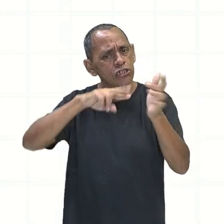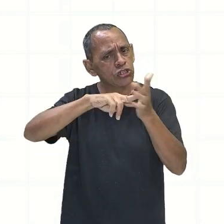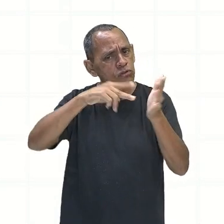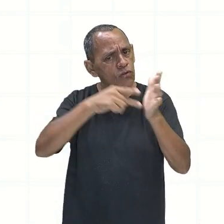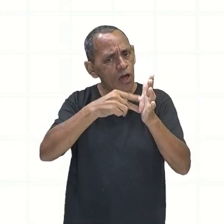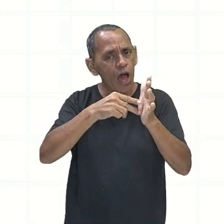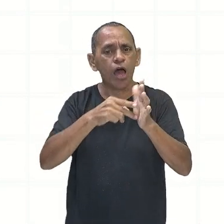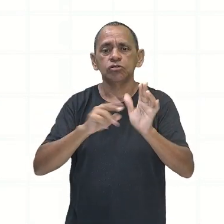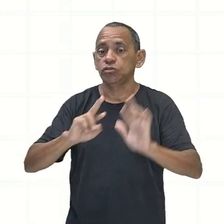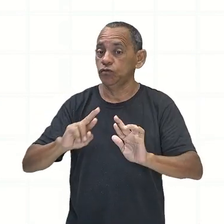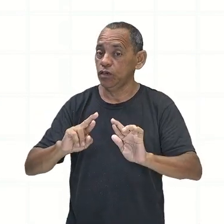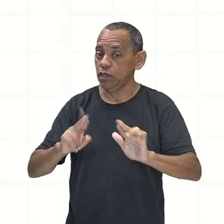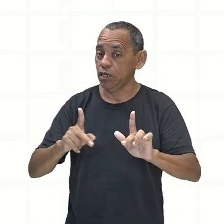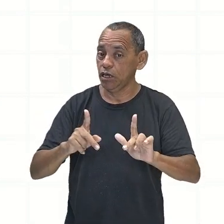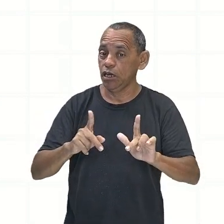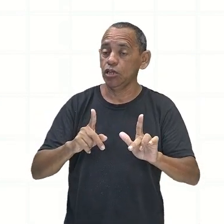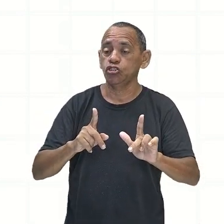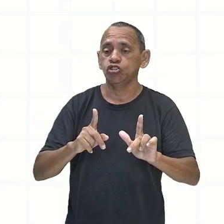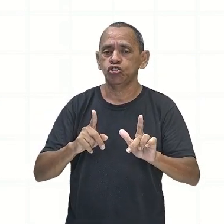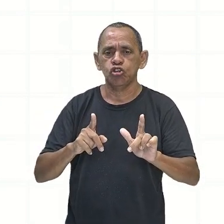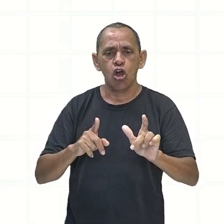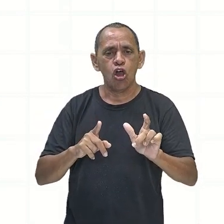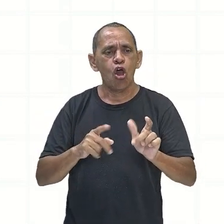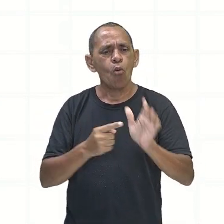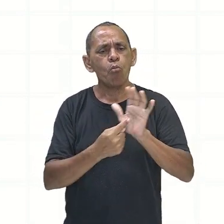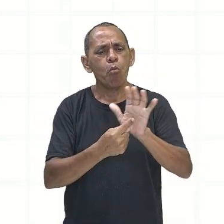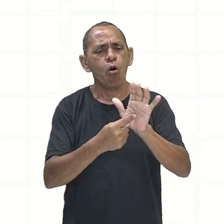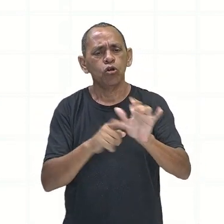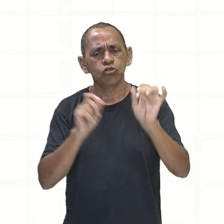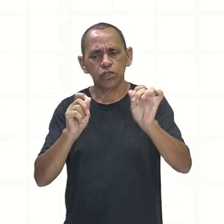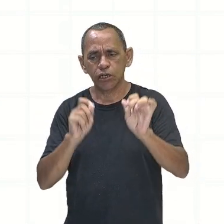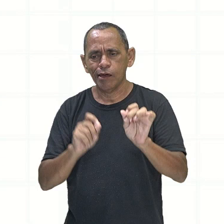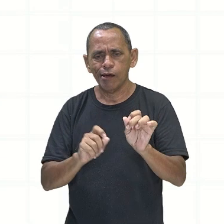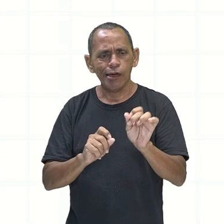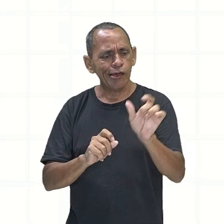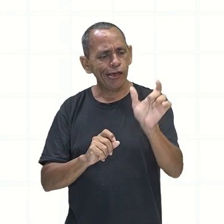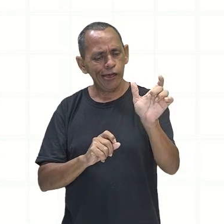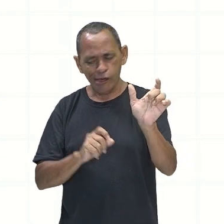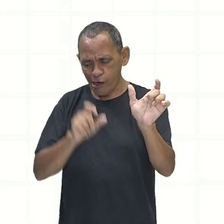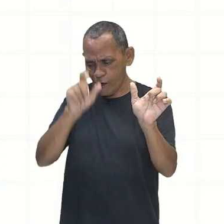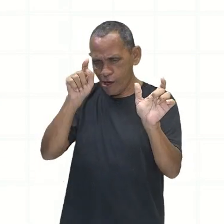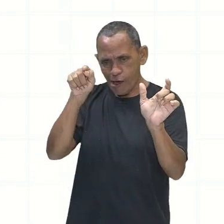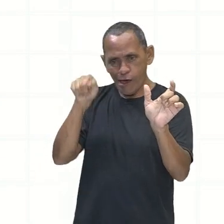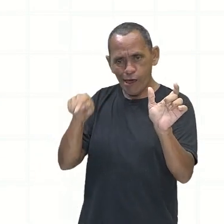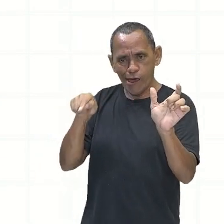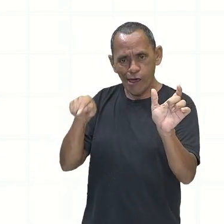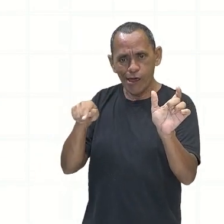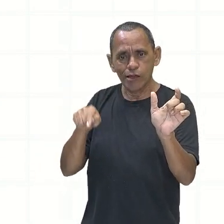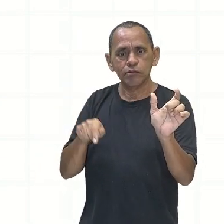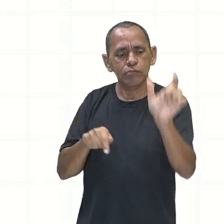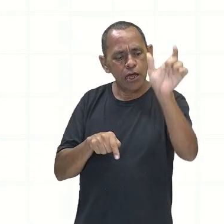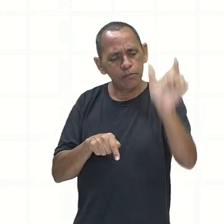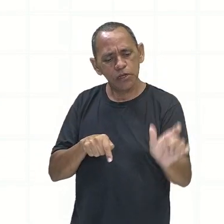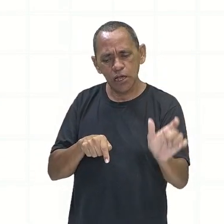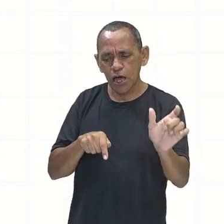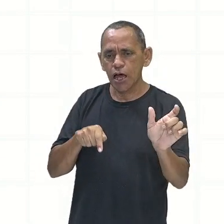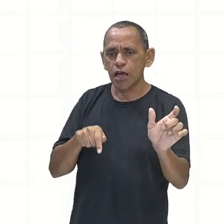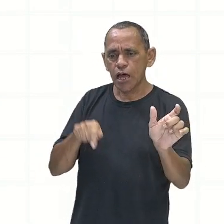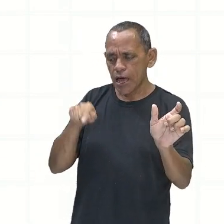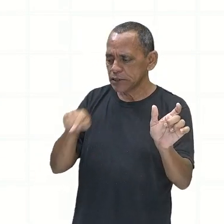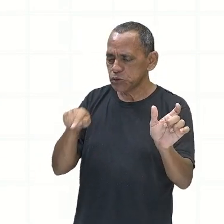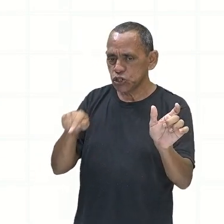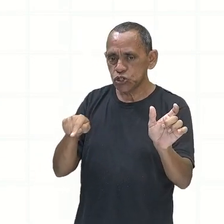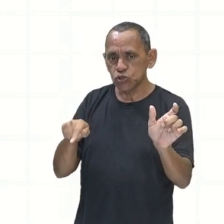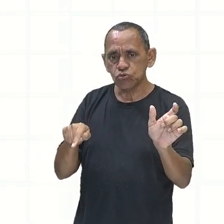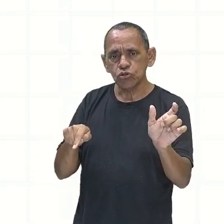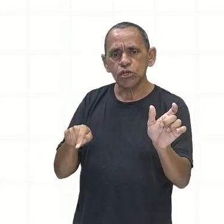ter uma super habilidade, né? Em fazer determinados cálculos. Então, observem que, dependendo